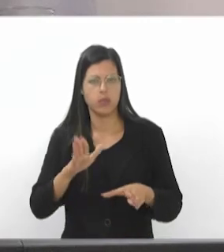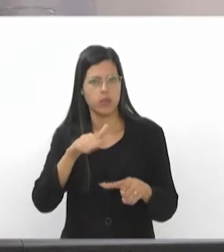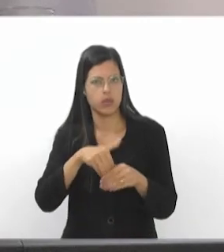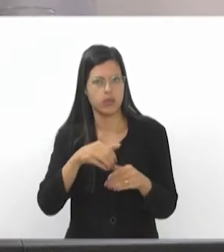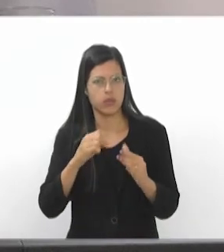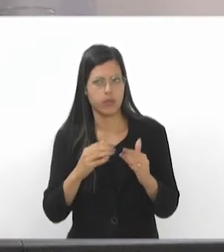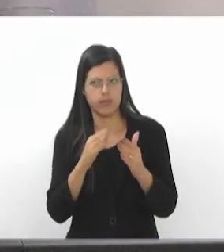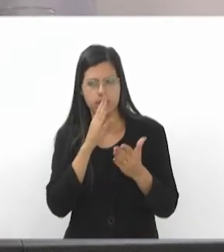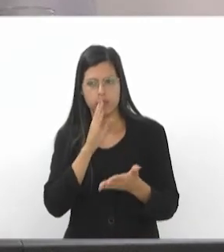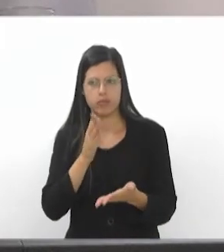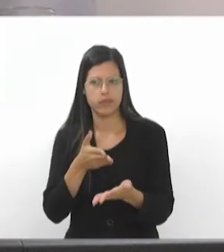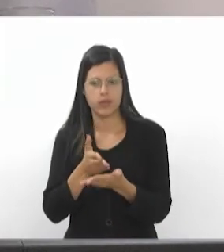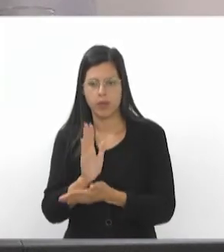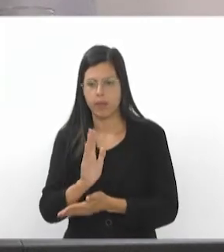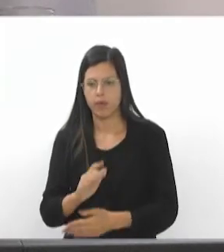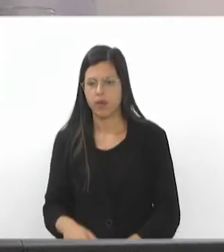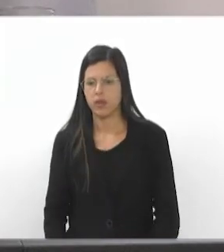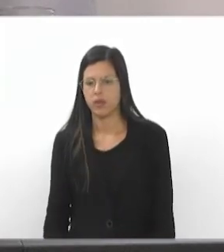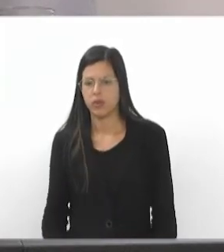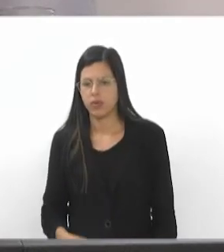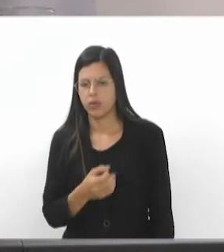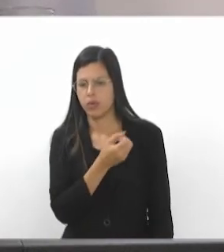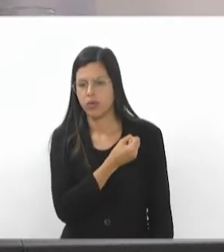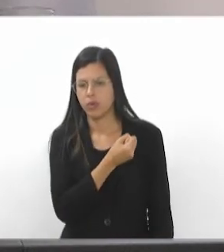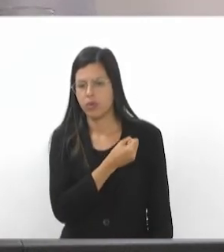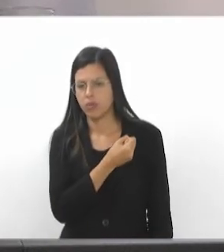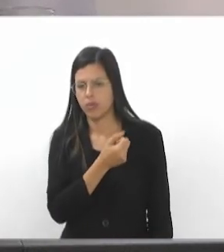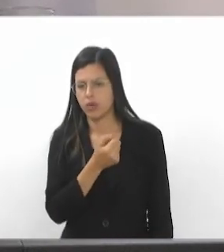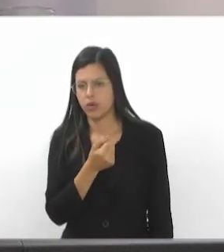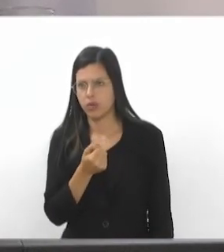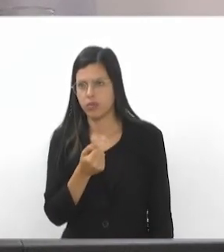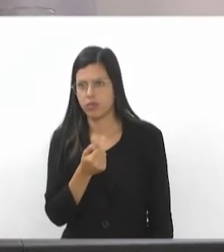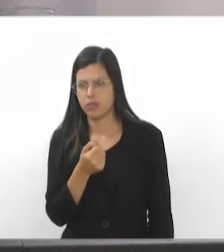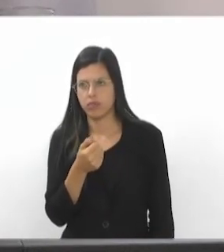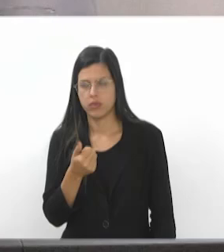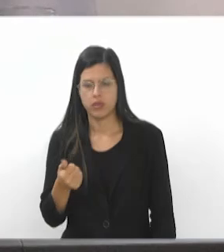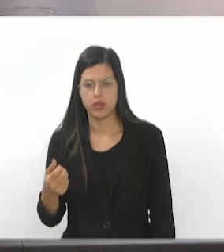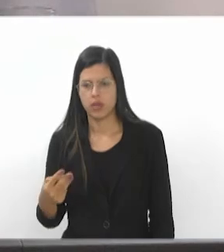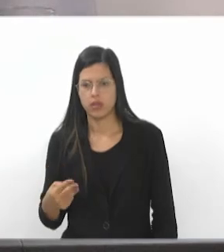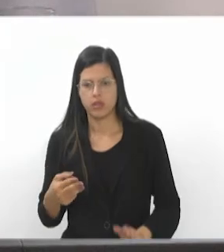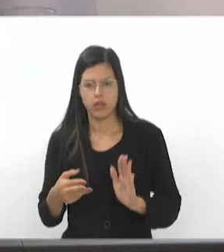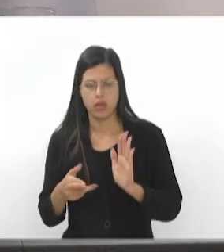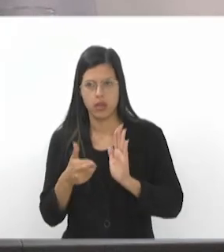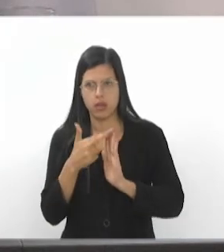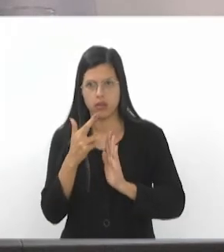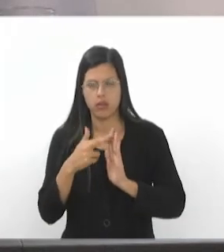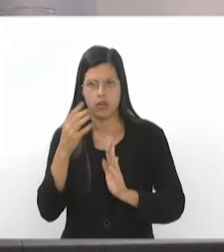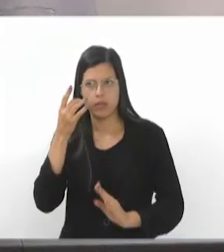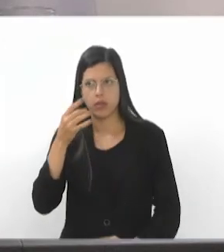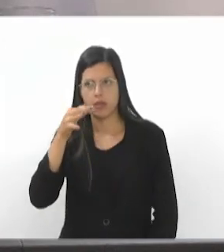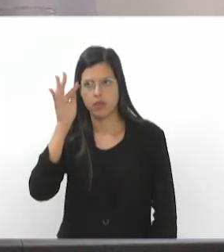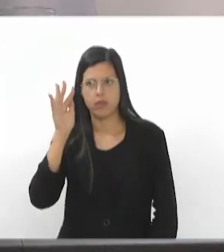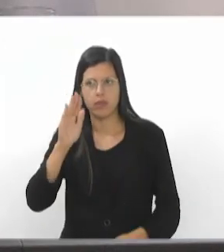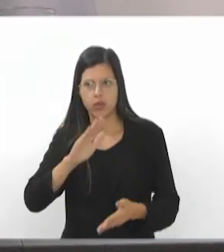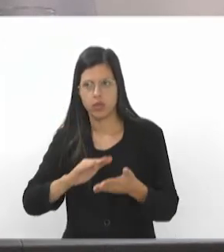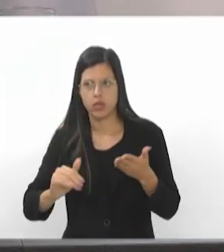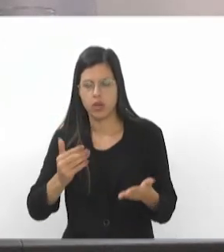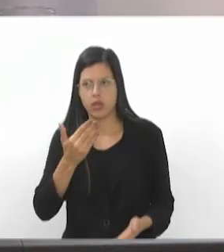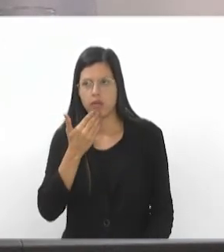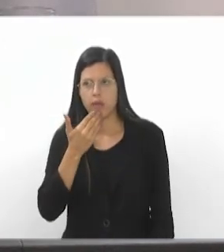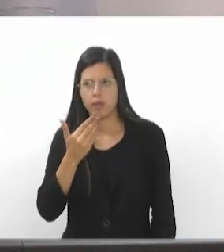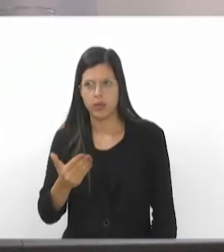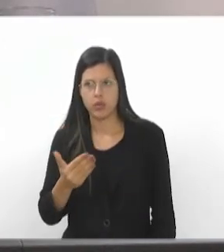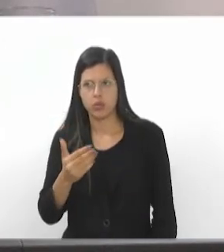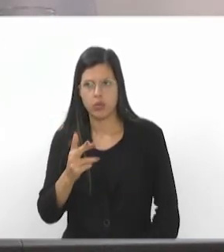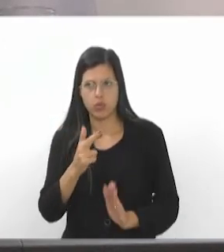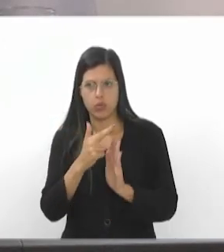senhores que aprovam permaneçam como estão, aprovado. Projetos de relatoria do deputado Fred Pacheco, 13 da pauta, foi retirado de pauta a pedido do